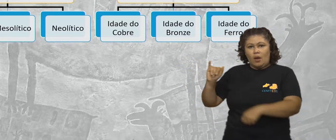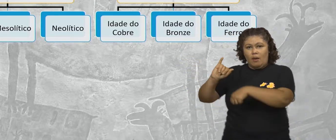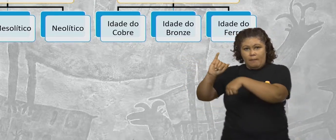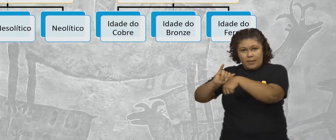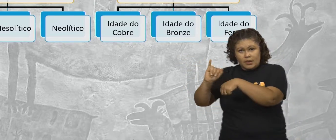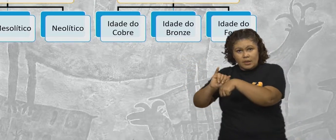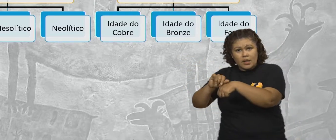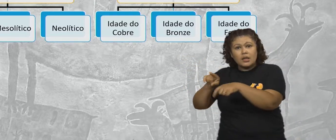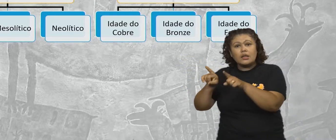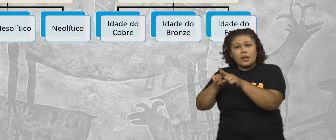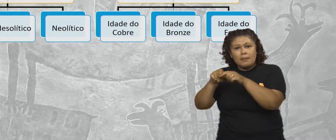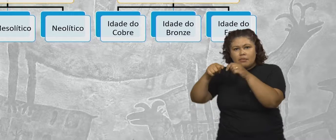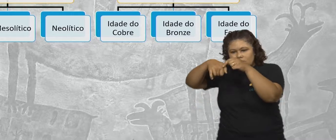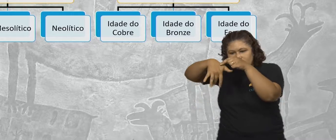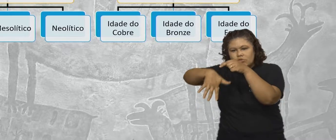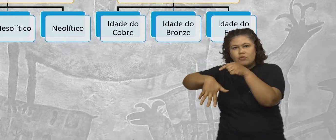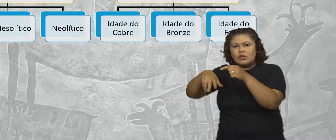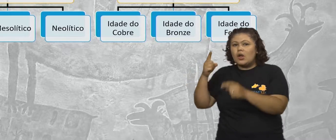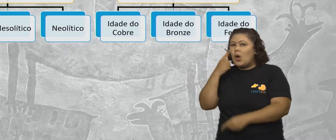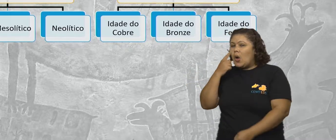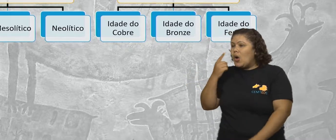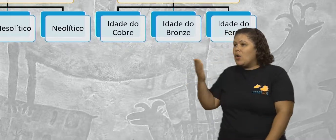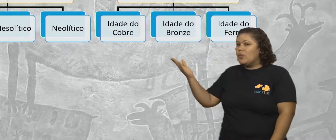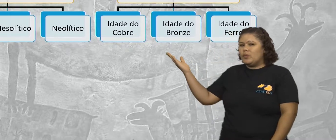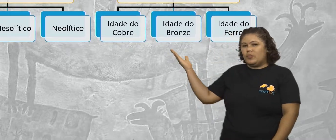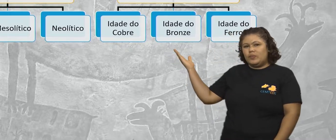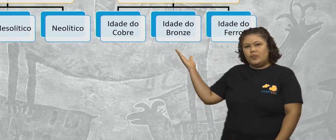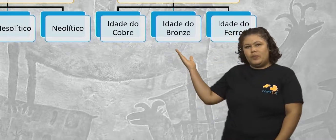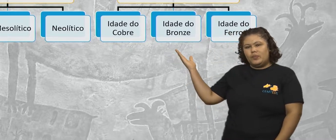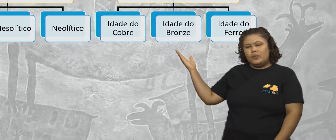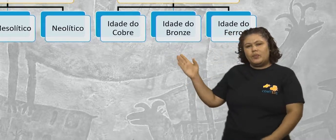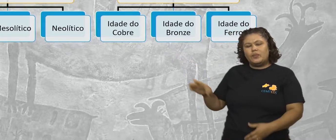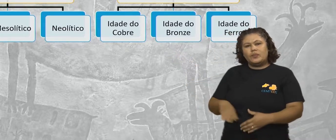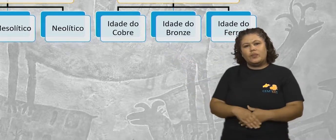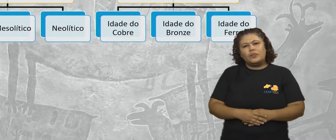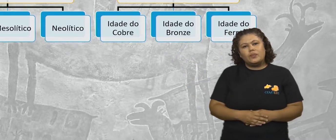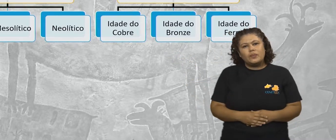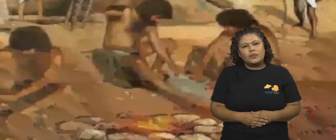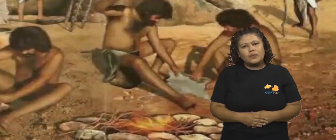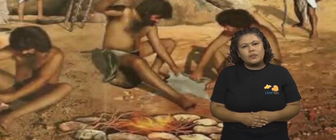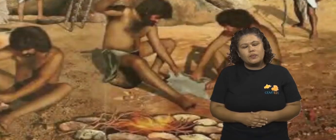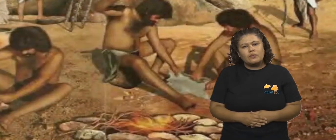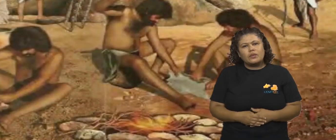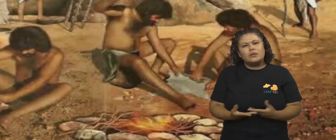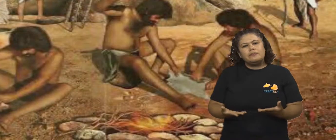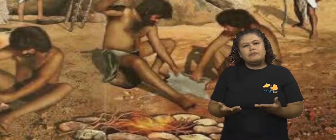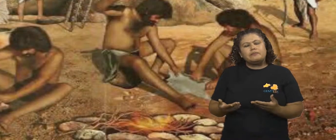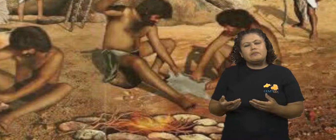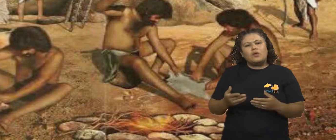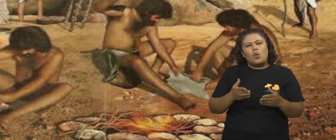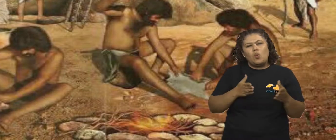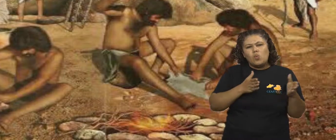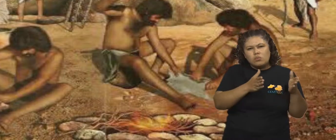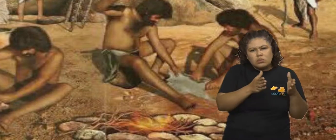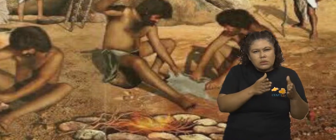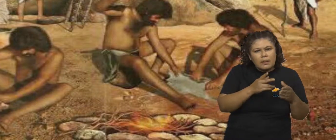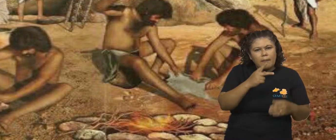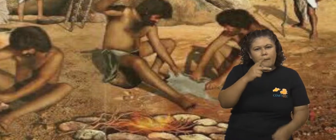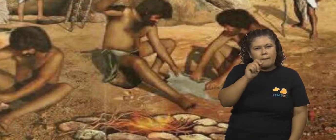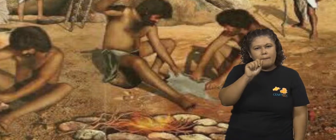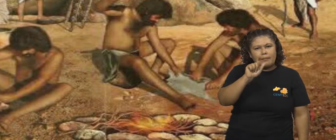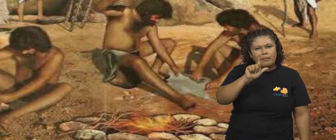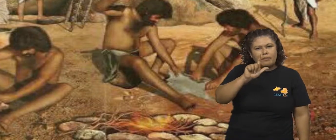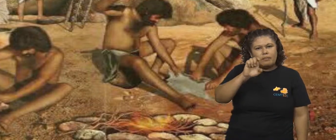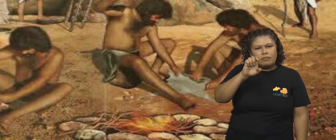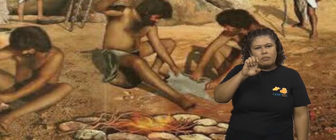é subdividida em Idade do Cobre, Idade do Bronze e Idade do Ferro. Durante o Paleolítico, nossos antepassados se